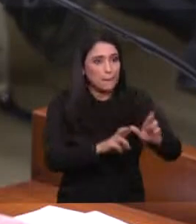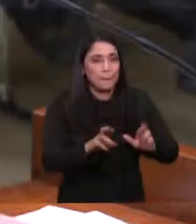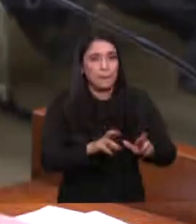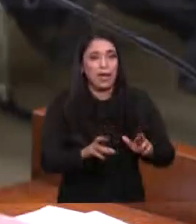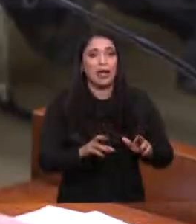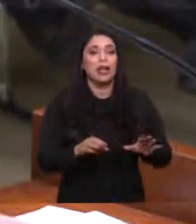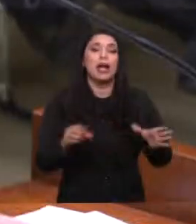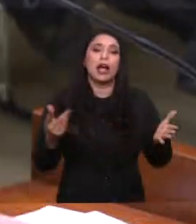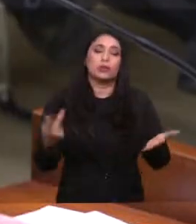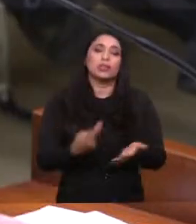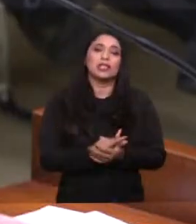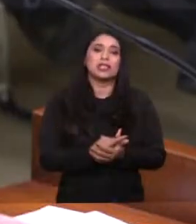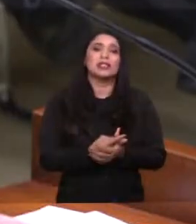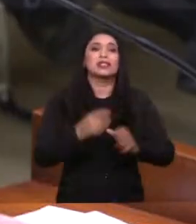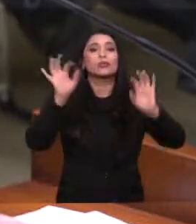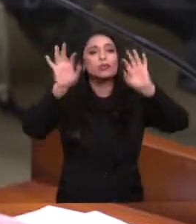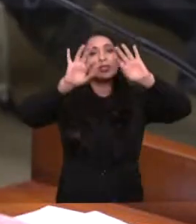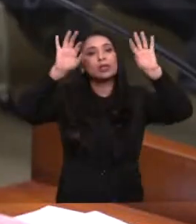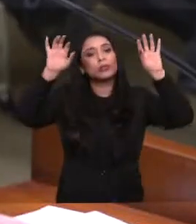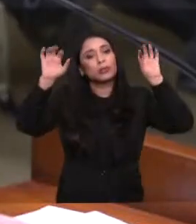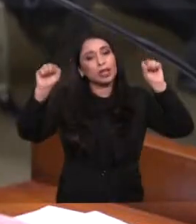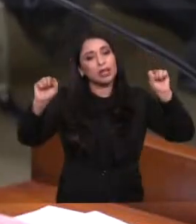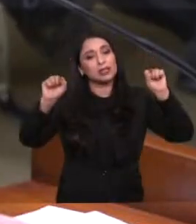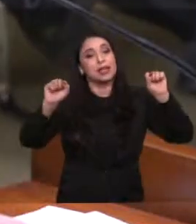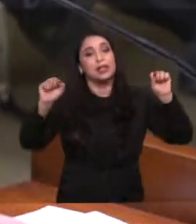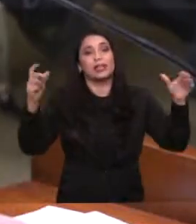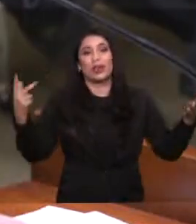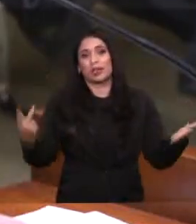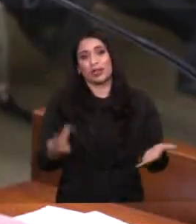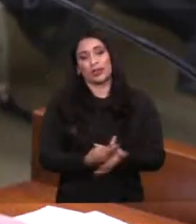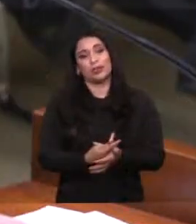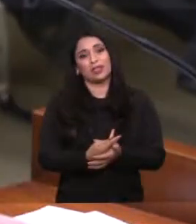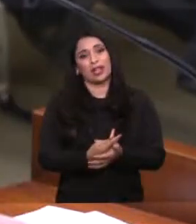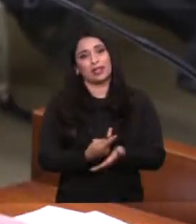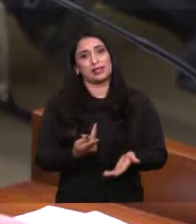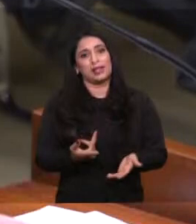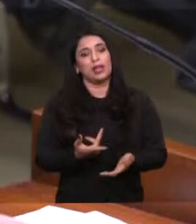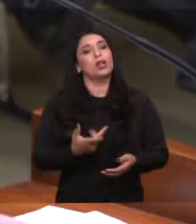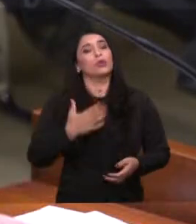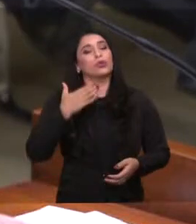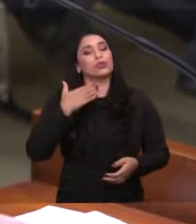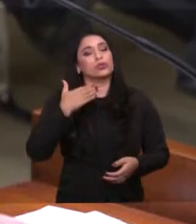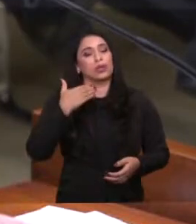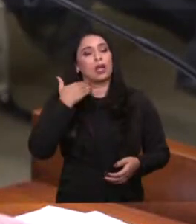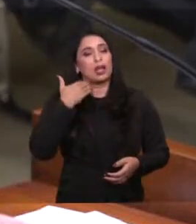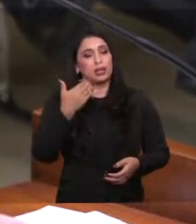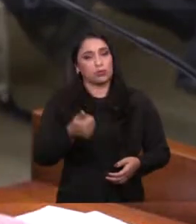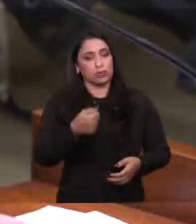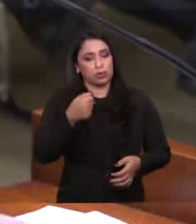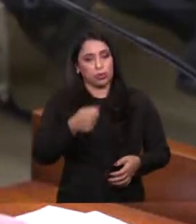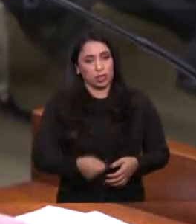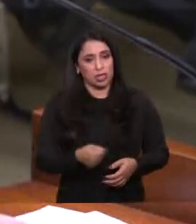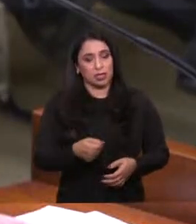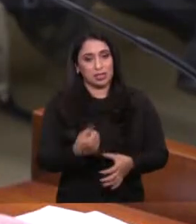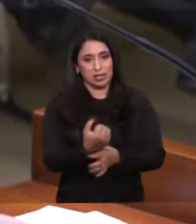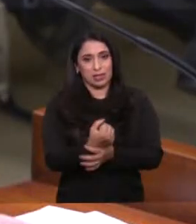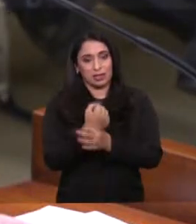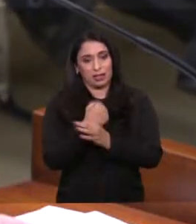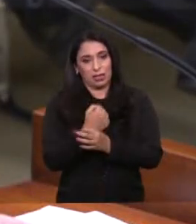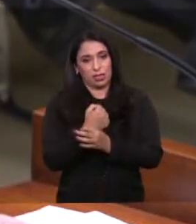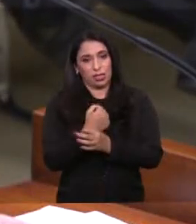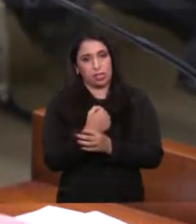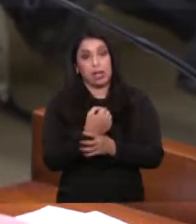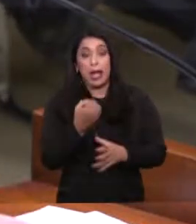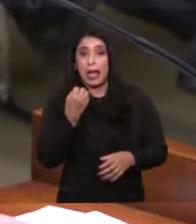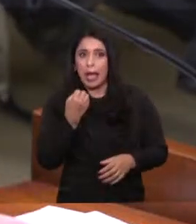são processados e julgados os agentes políticos com prerrogativa de foro. É dizer, o juiz das garantias